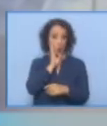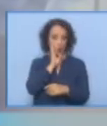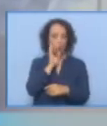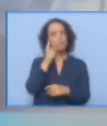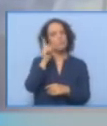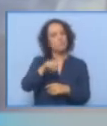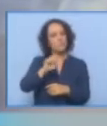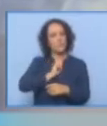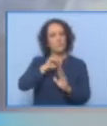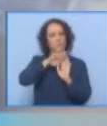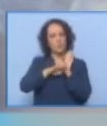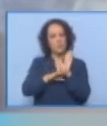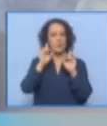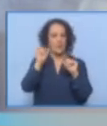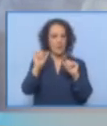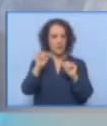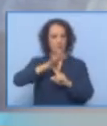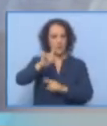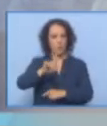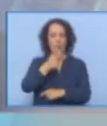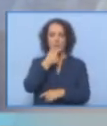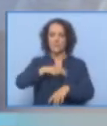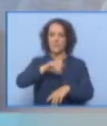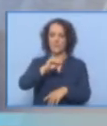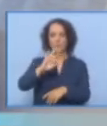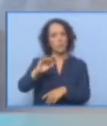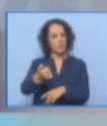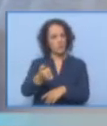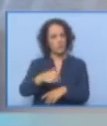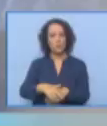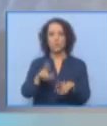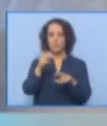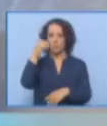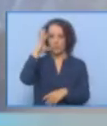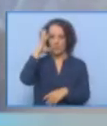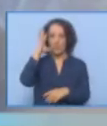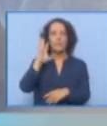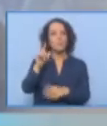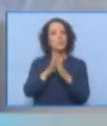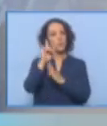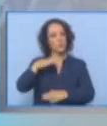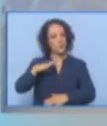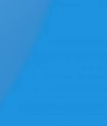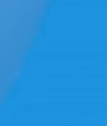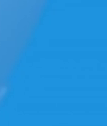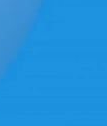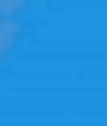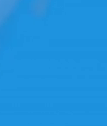também a nossa edição na rádio, na Antena 1, quando forem 22h45. Votos de boa tarde. Até amanhã, se Deus quiser.